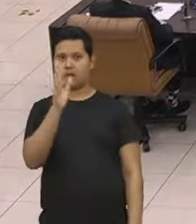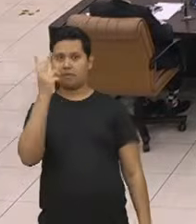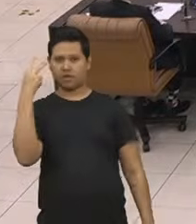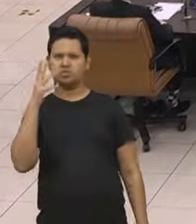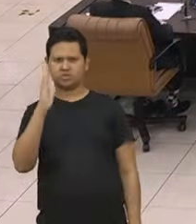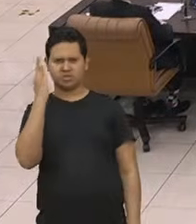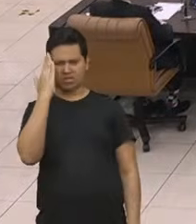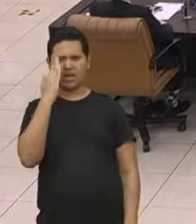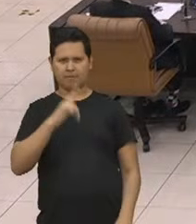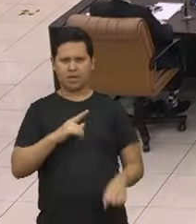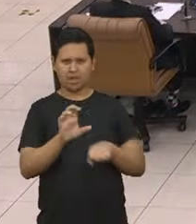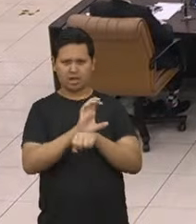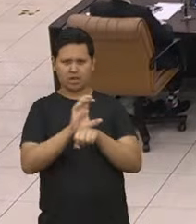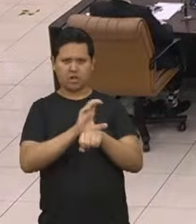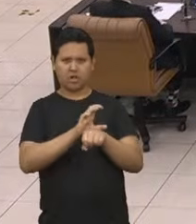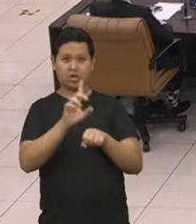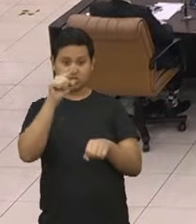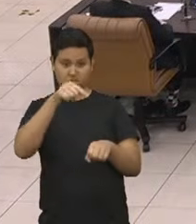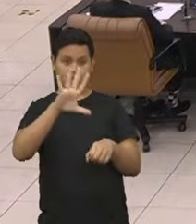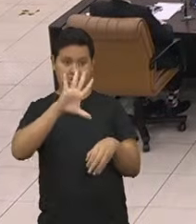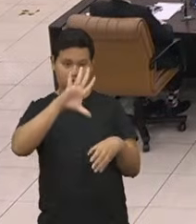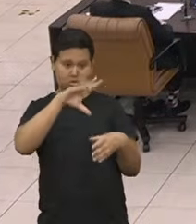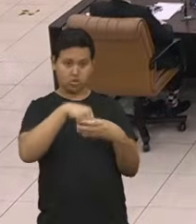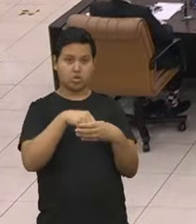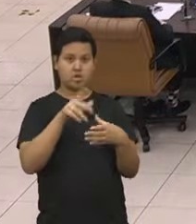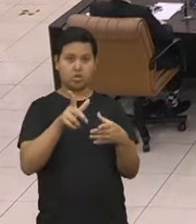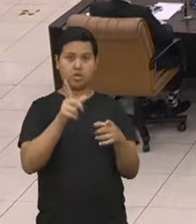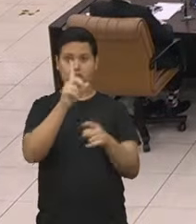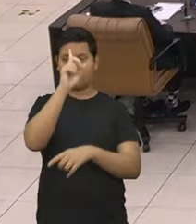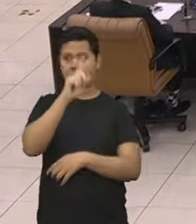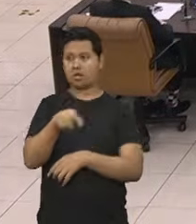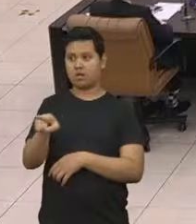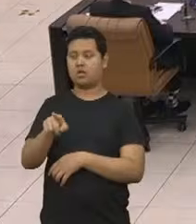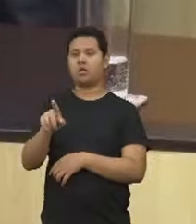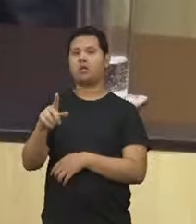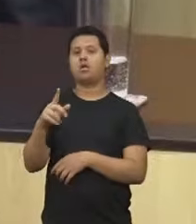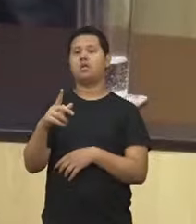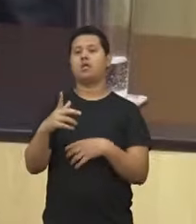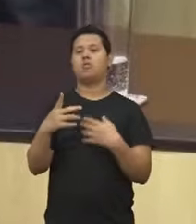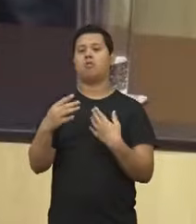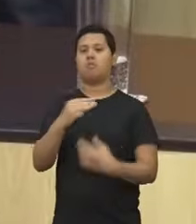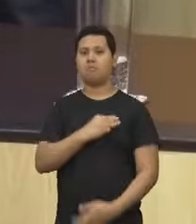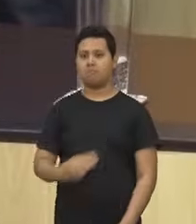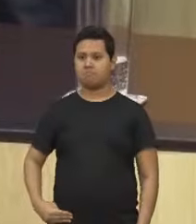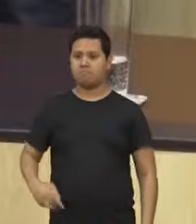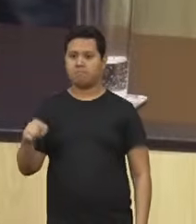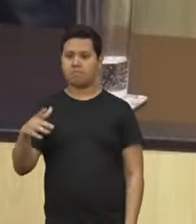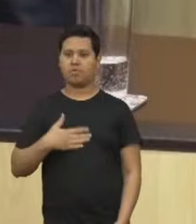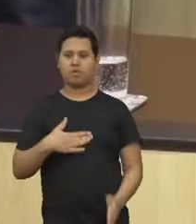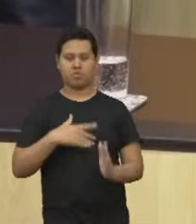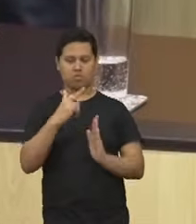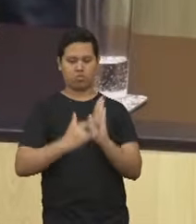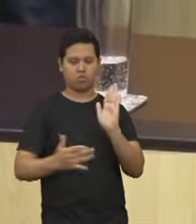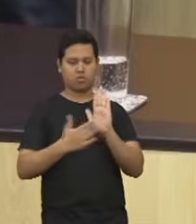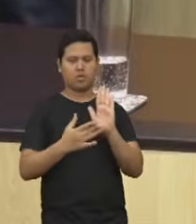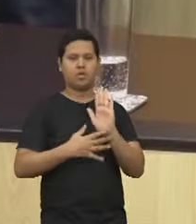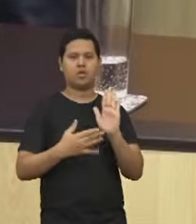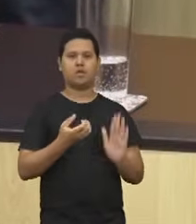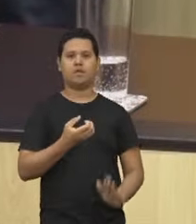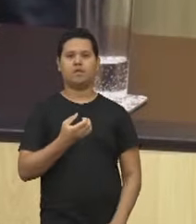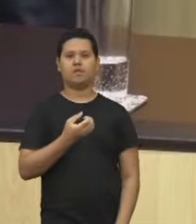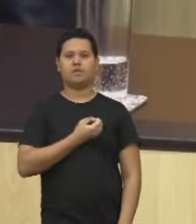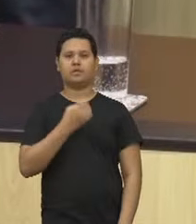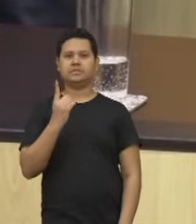está na Constituição isso aqui, que foi delegado ao Executivo Municipal fazer essa adequação. Então está aqui, está na minha mão aqui, depois no artigo